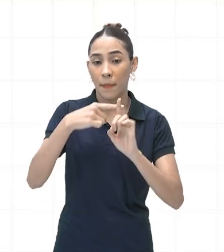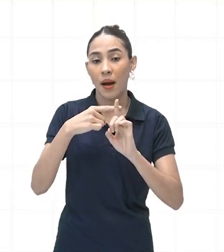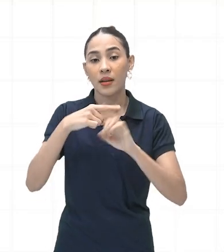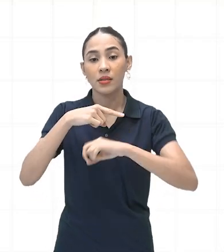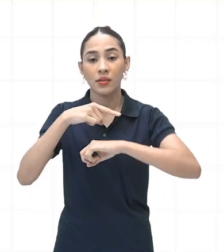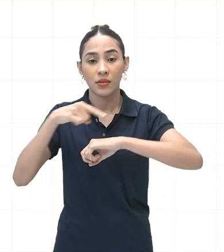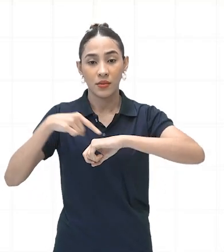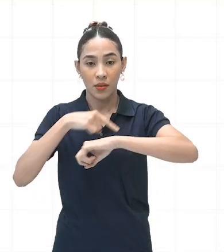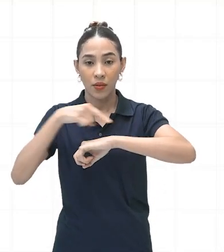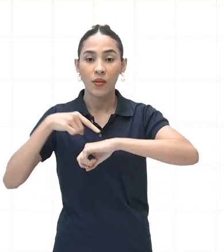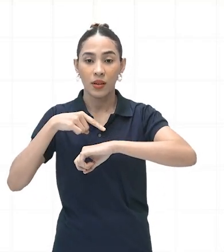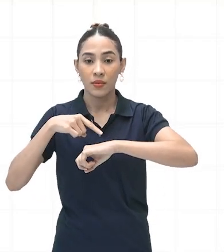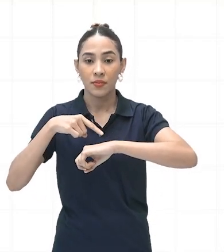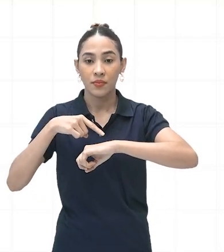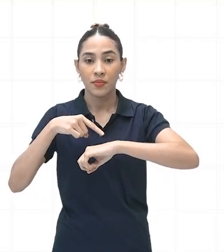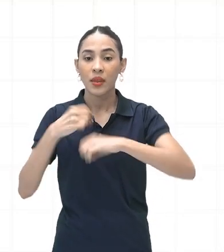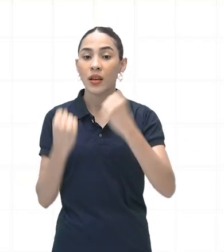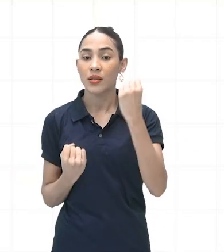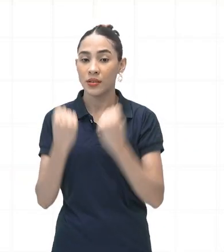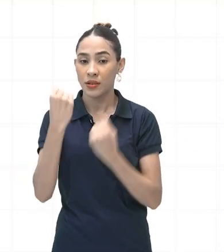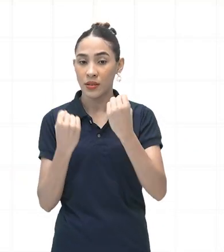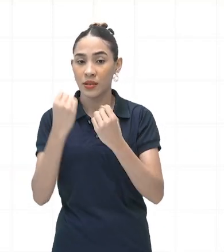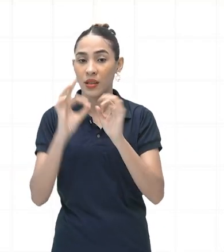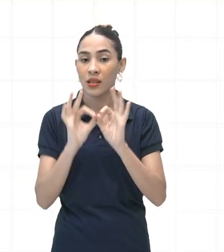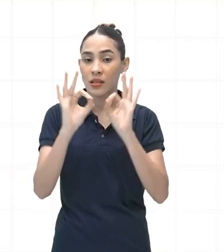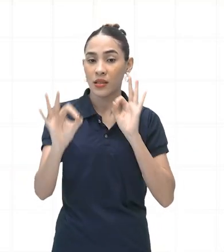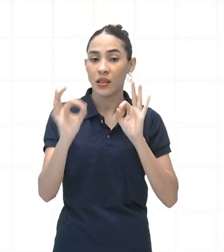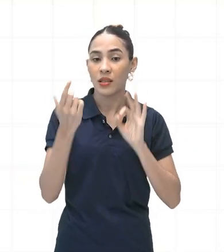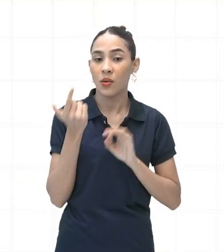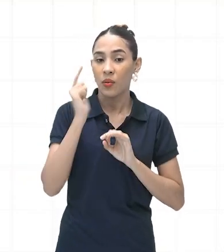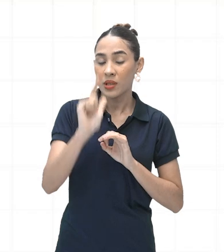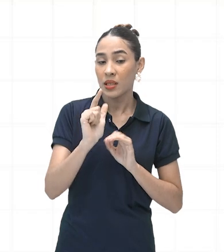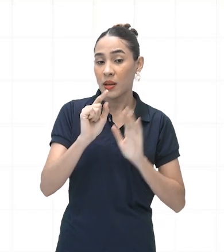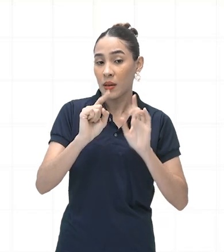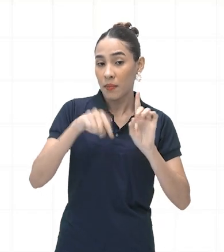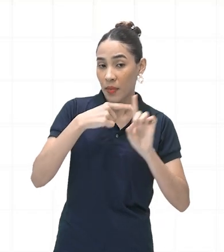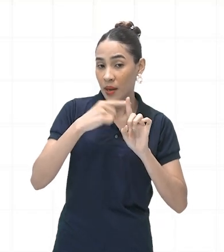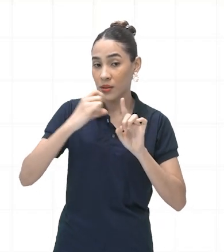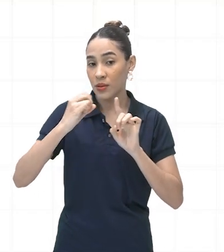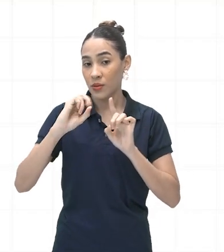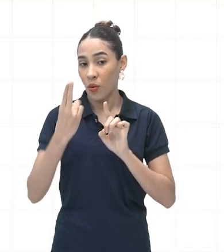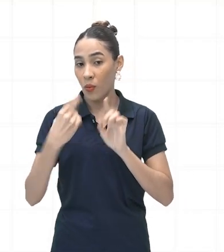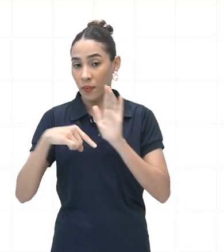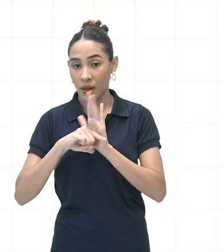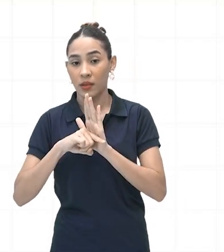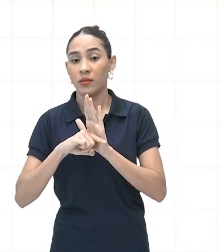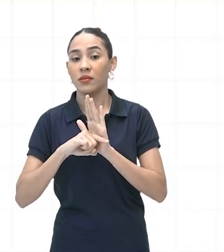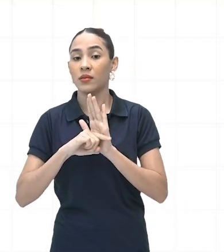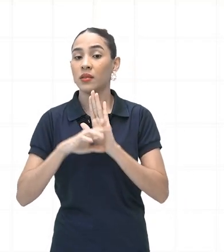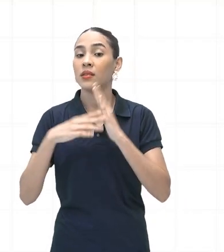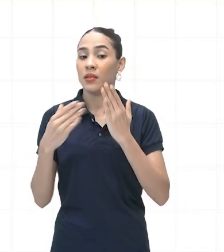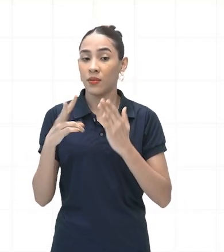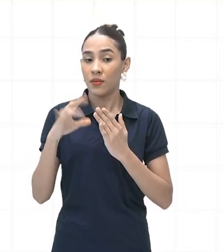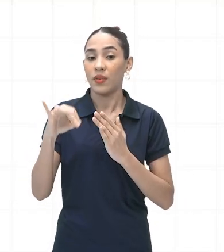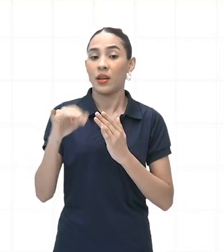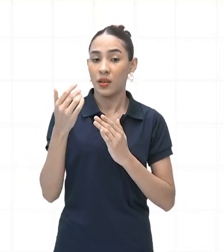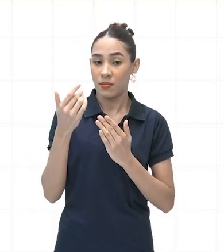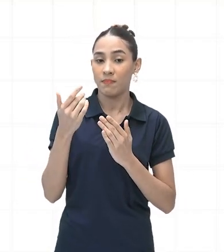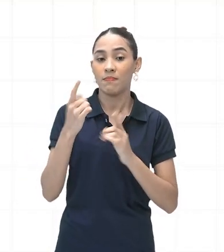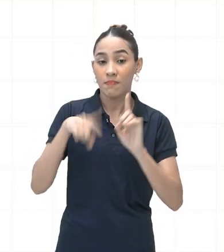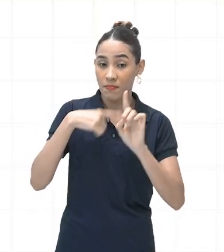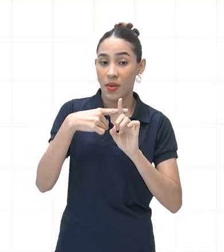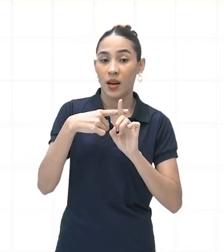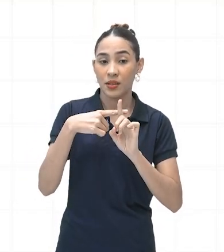né? A distância eu vou percorrer mais ou menos. Logo, o professor vai percorrer